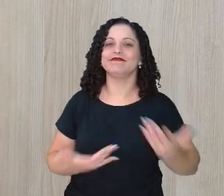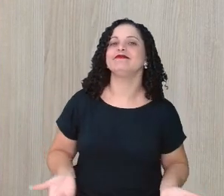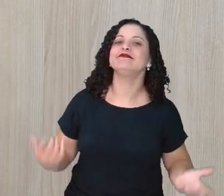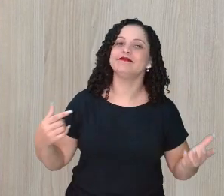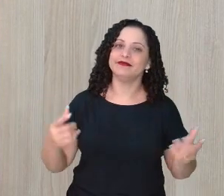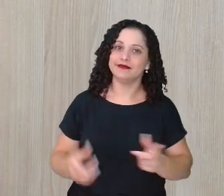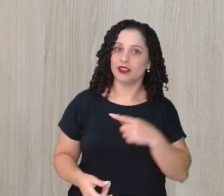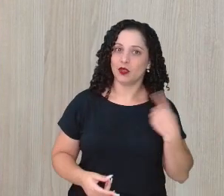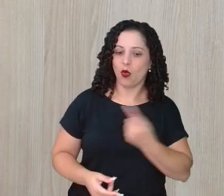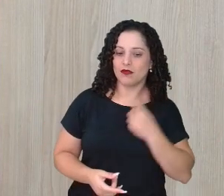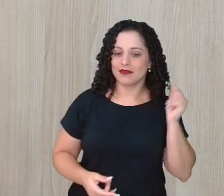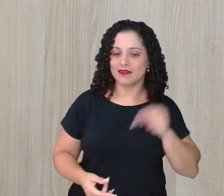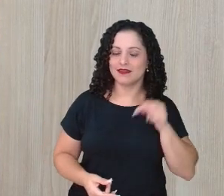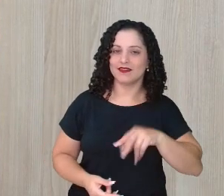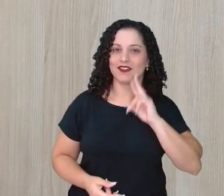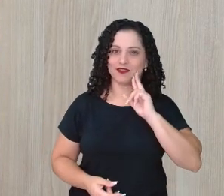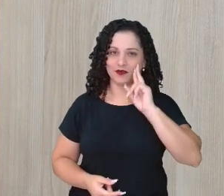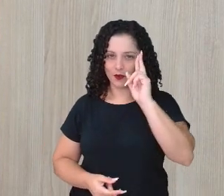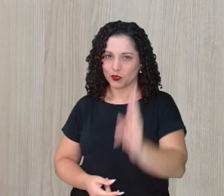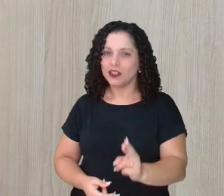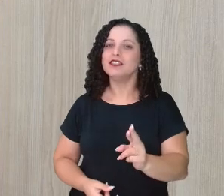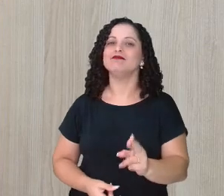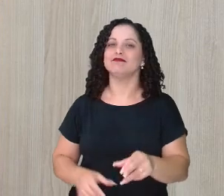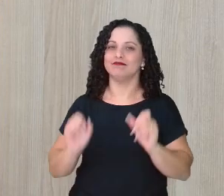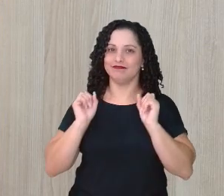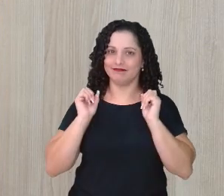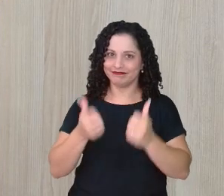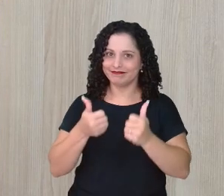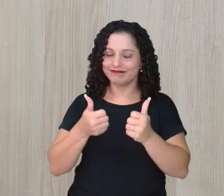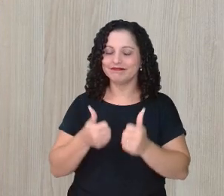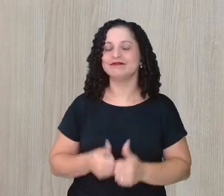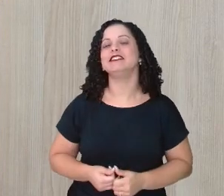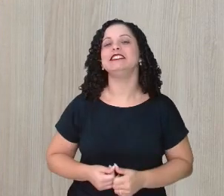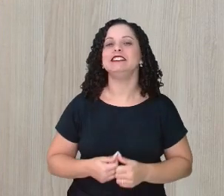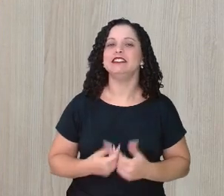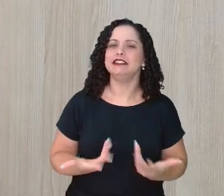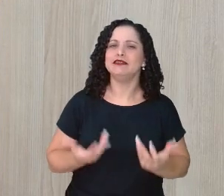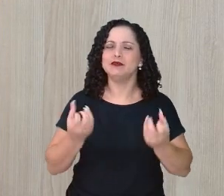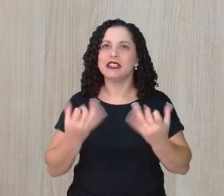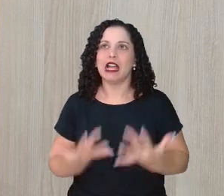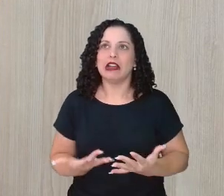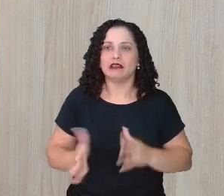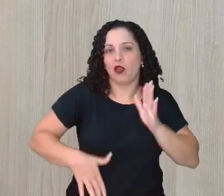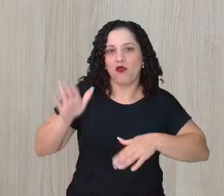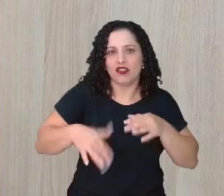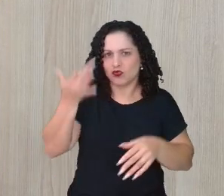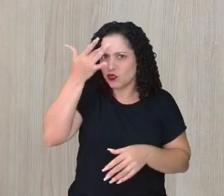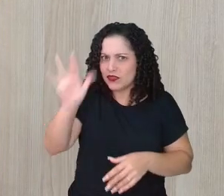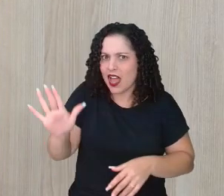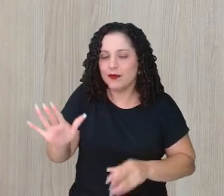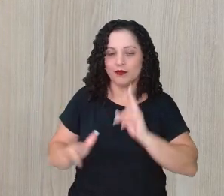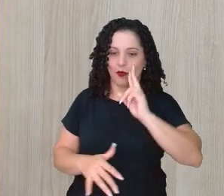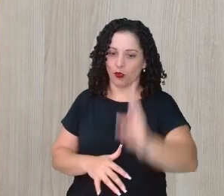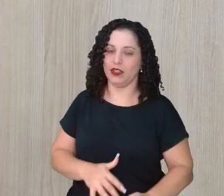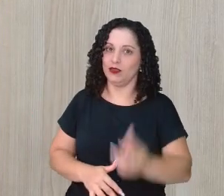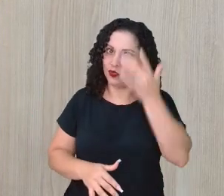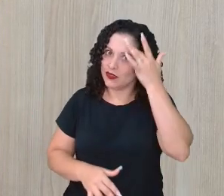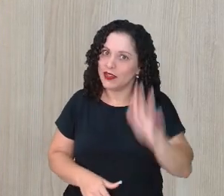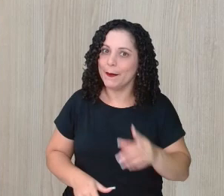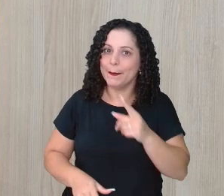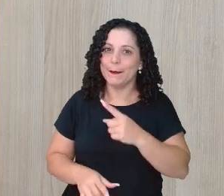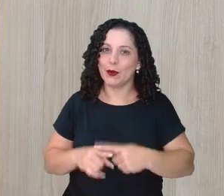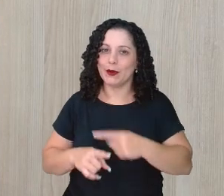a gente vai responder tudo que vocês perguntarem. Nem que seja para dizer que a gente não sabe, porque o professor não sabe de